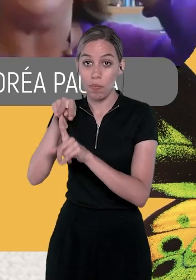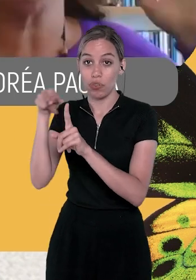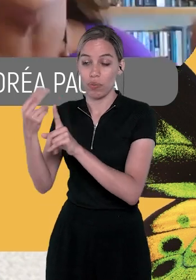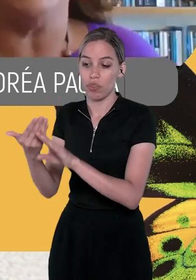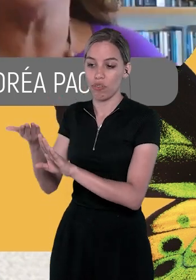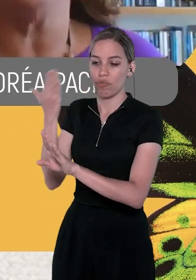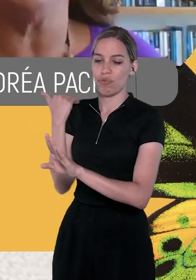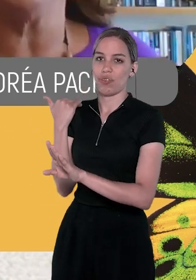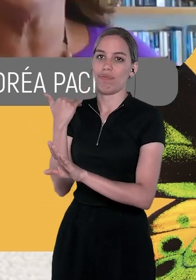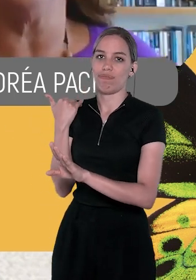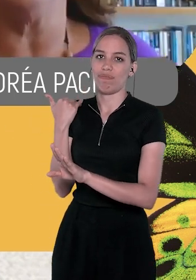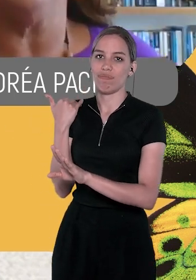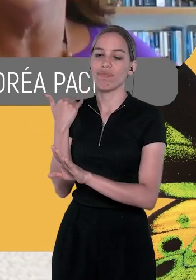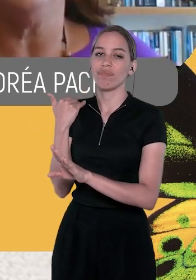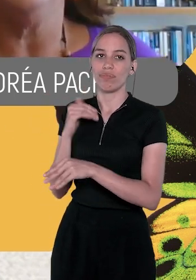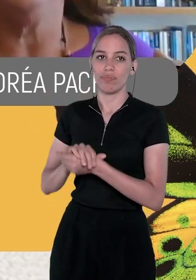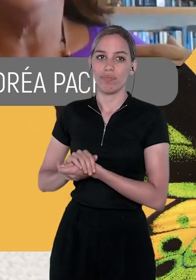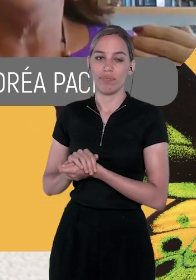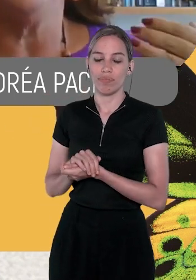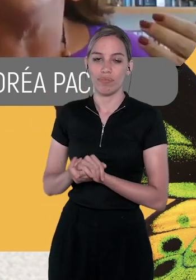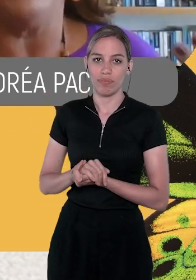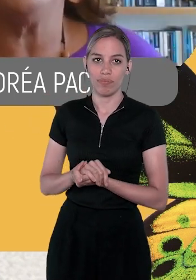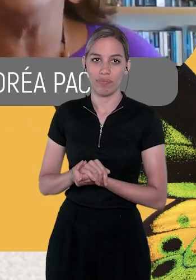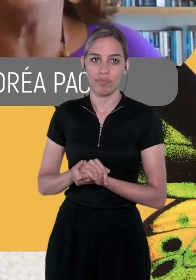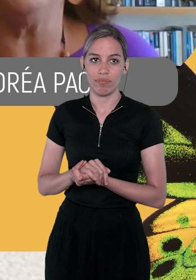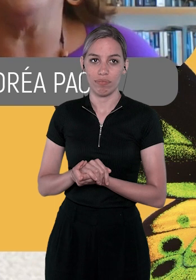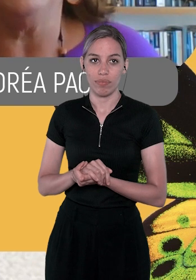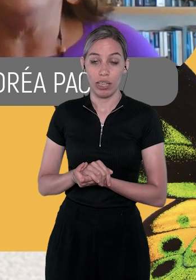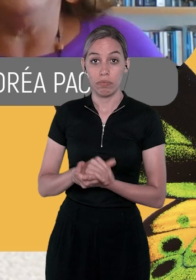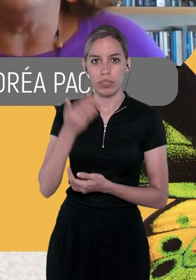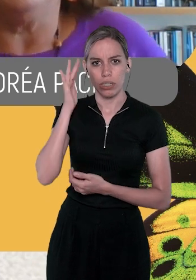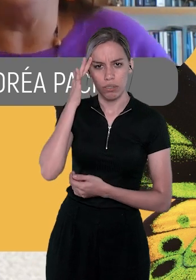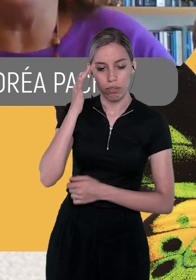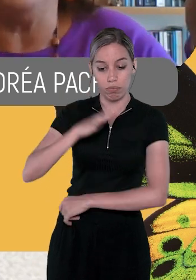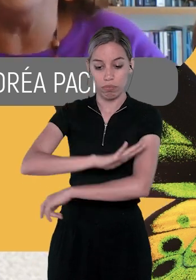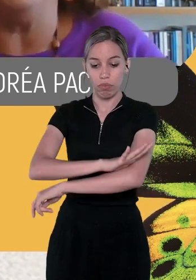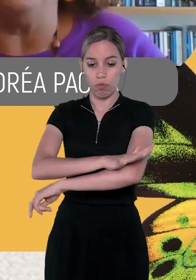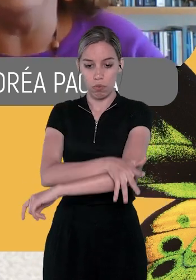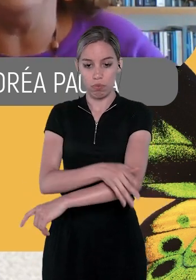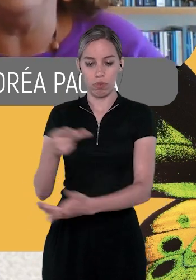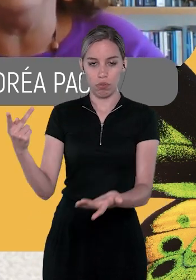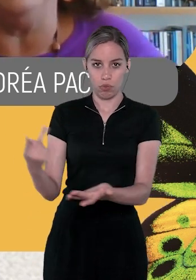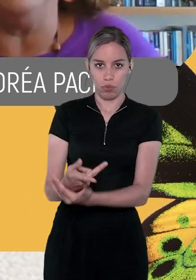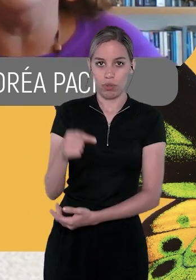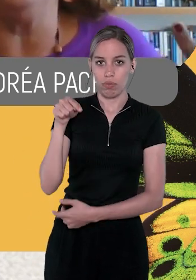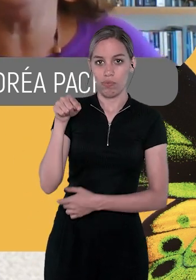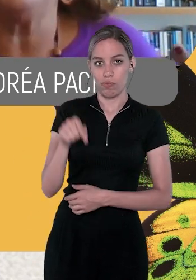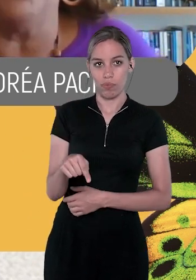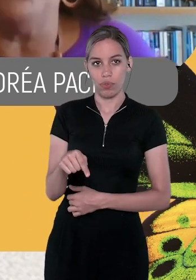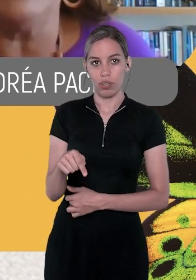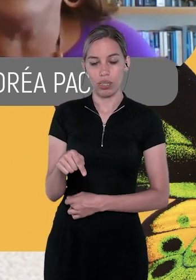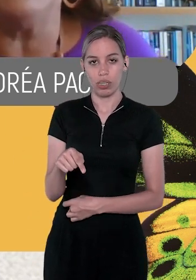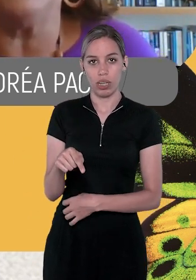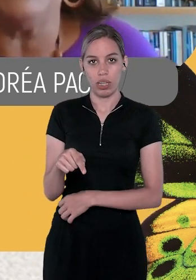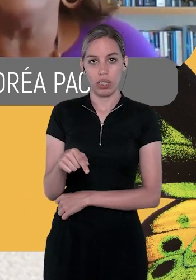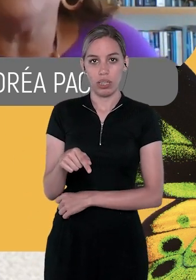também, essa é uma questão que o racismo que emergiu e que nos